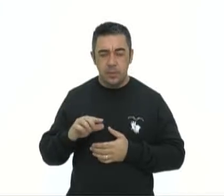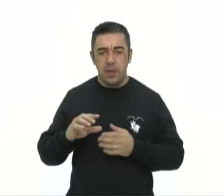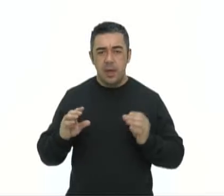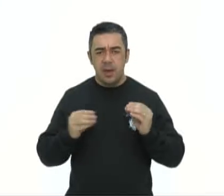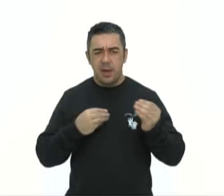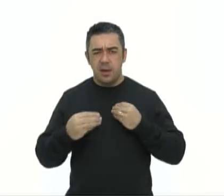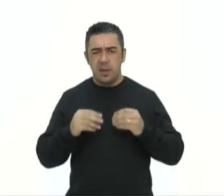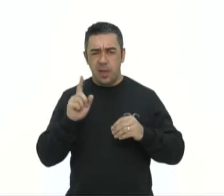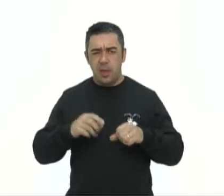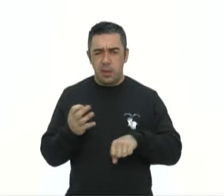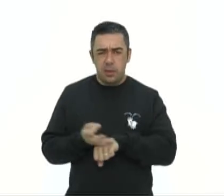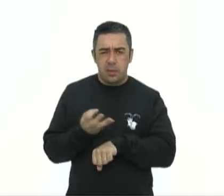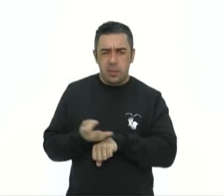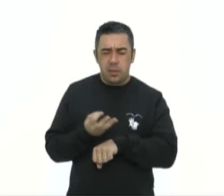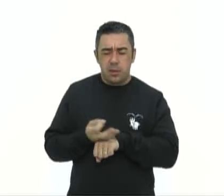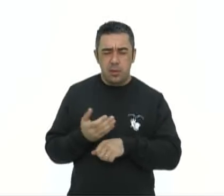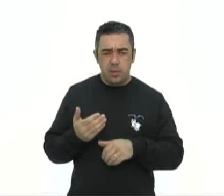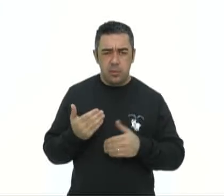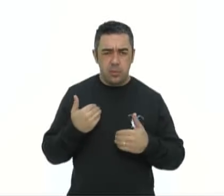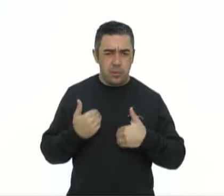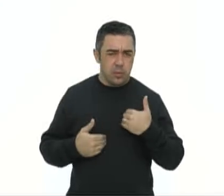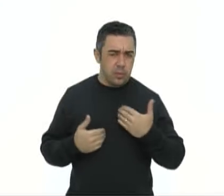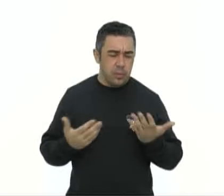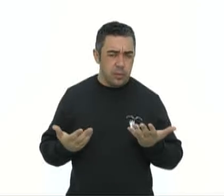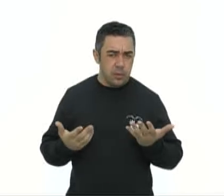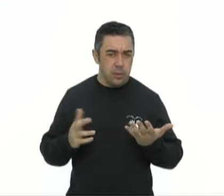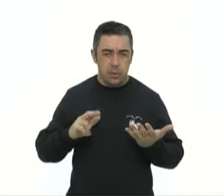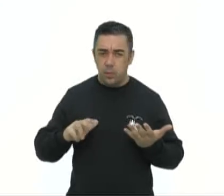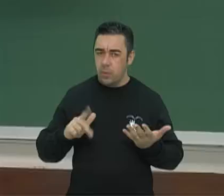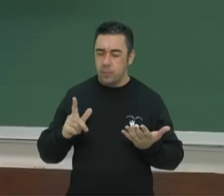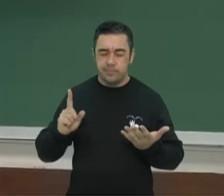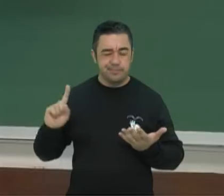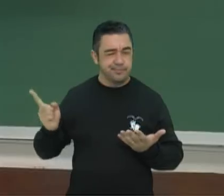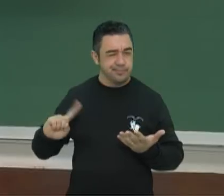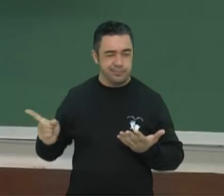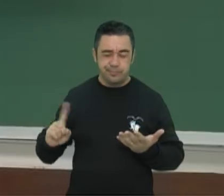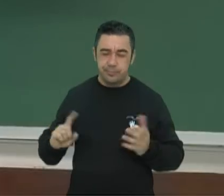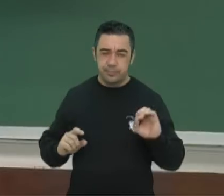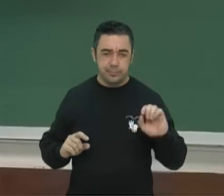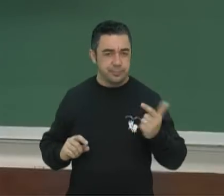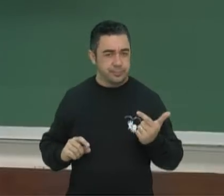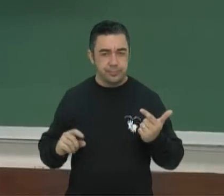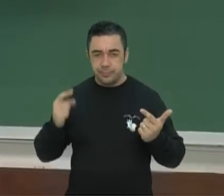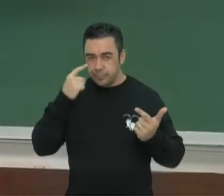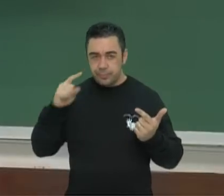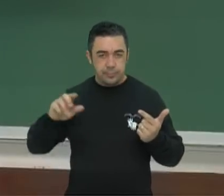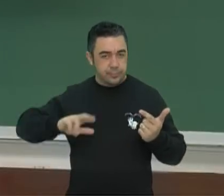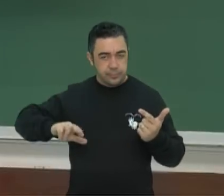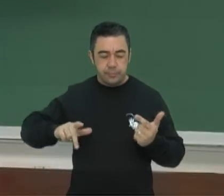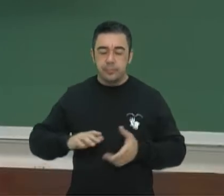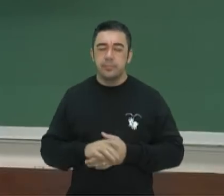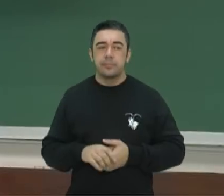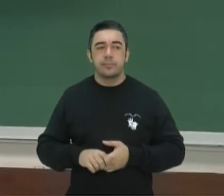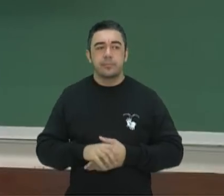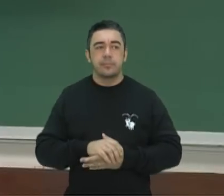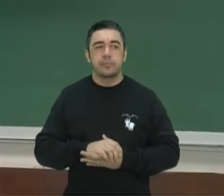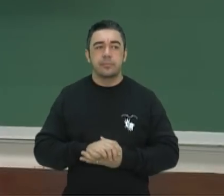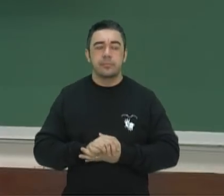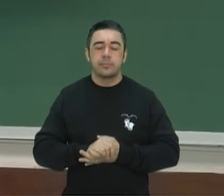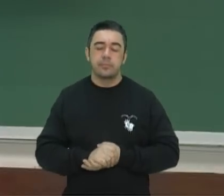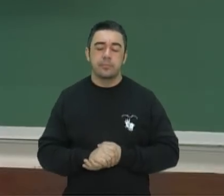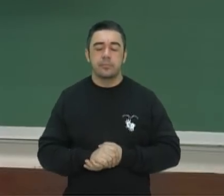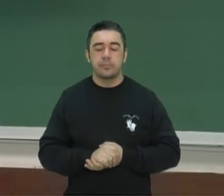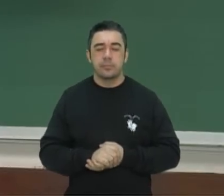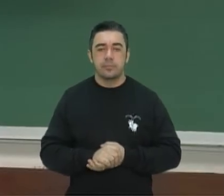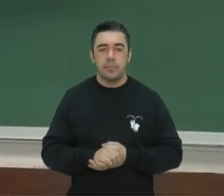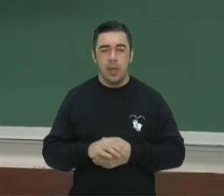mais resistente dos tecidos animais de sustentação. Já não é, né? A gente já tinha visto até no quiz lá anterior.